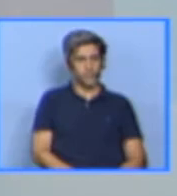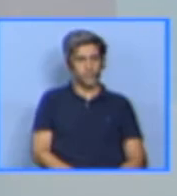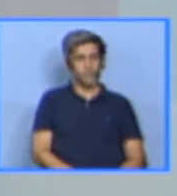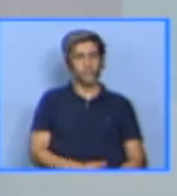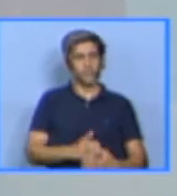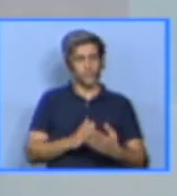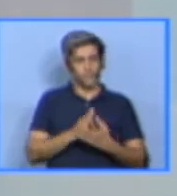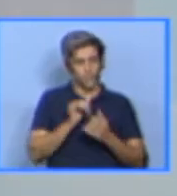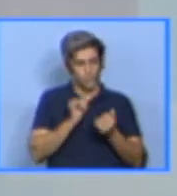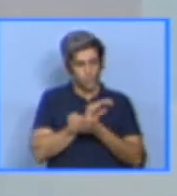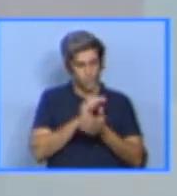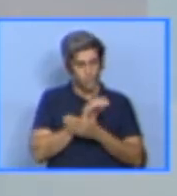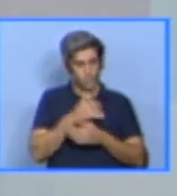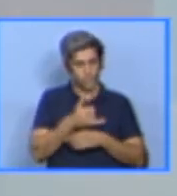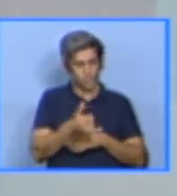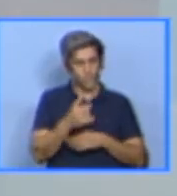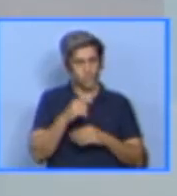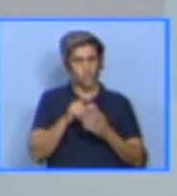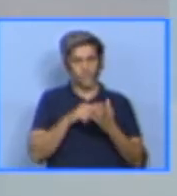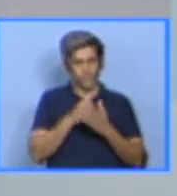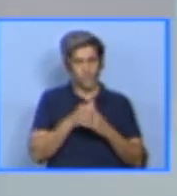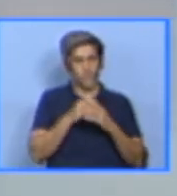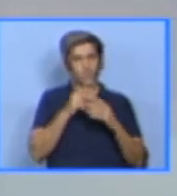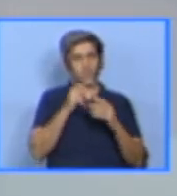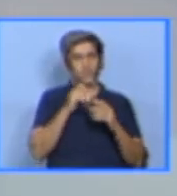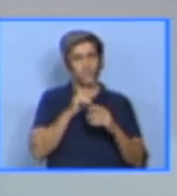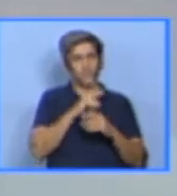Siga estas e outras notícias que atualizamos permanentemente em